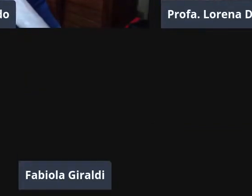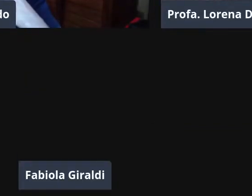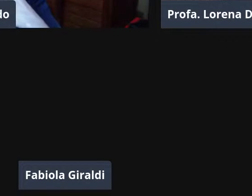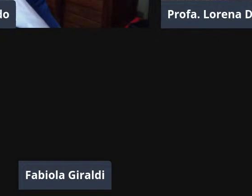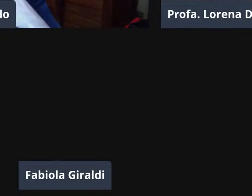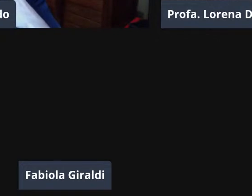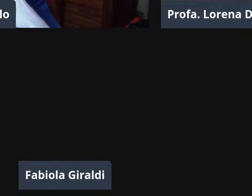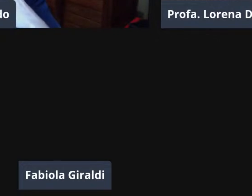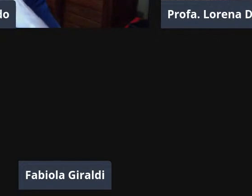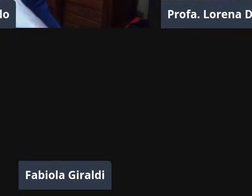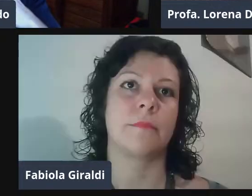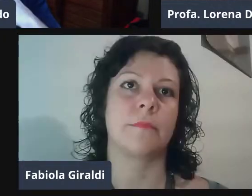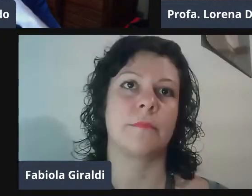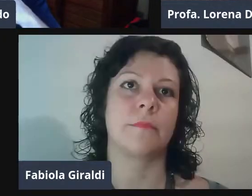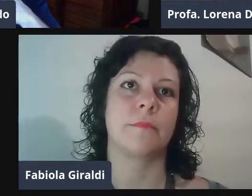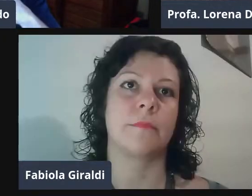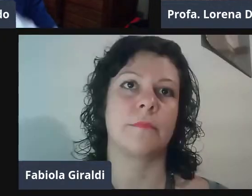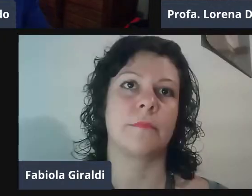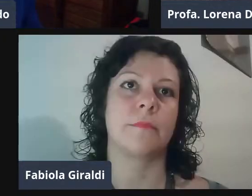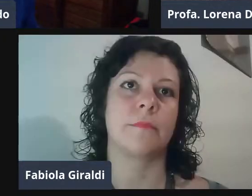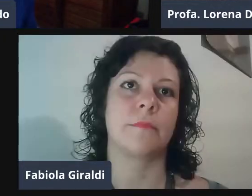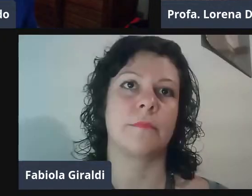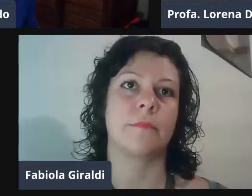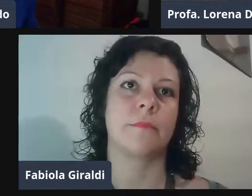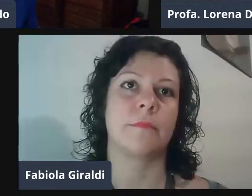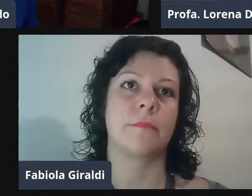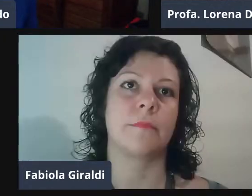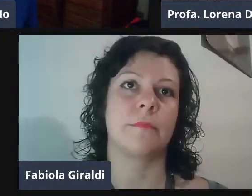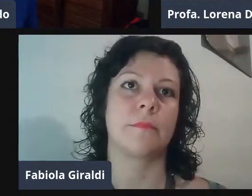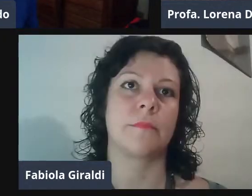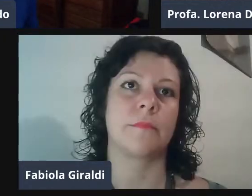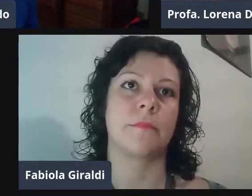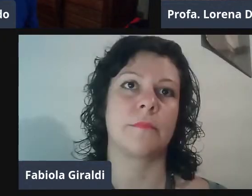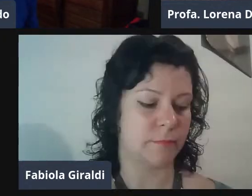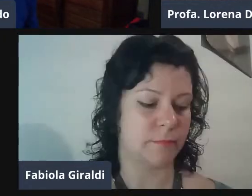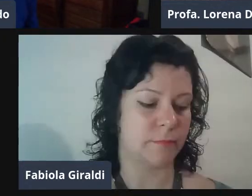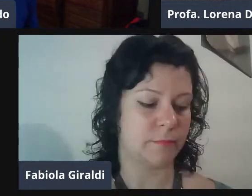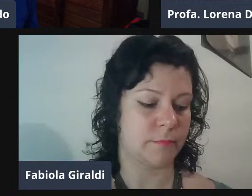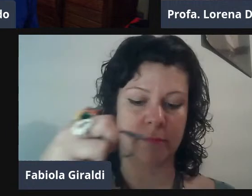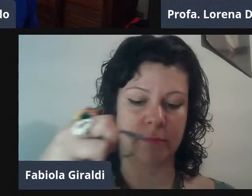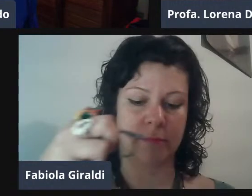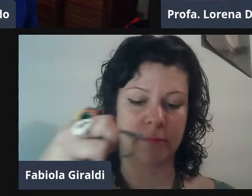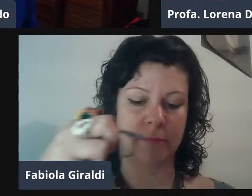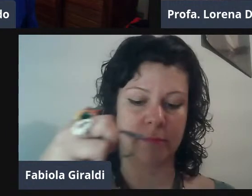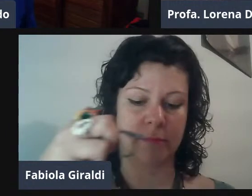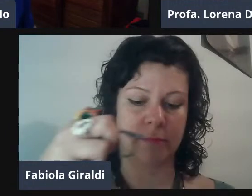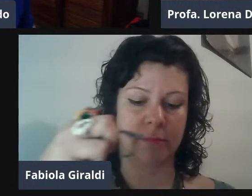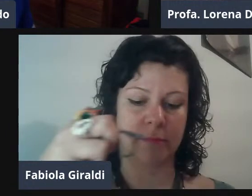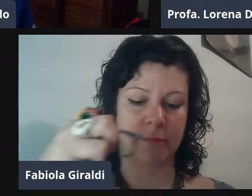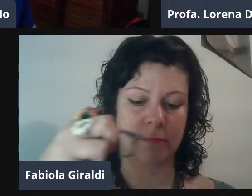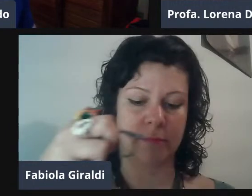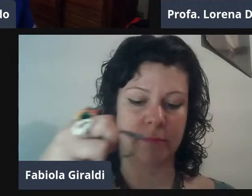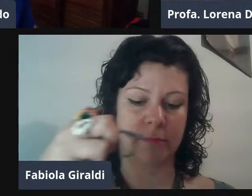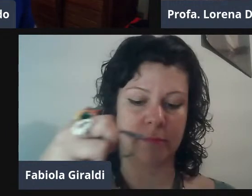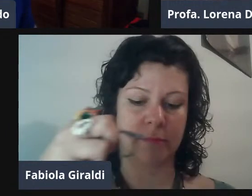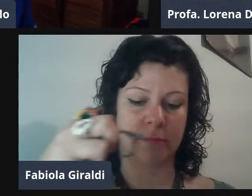As minhas boas-vindas em nome de todo o corpo docente da Escola Guinhar.